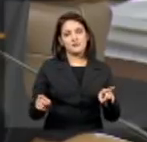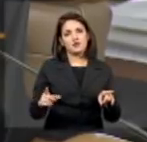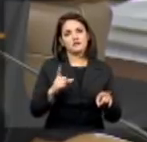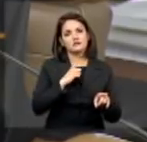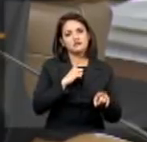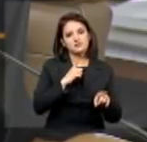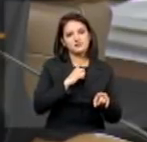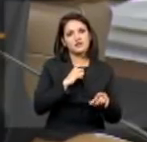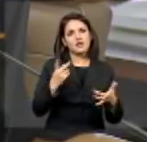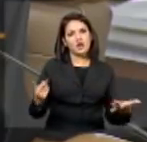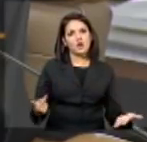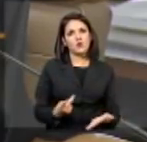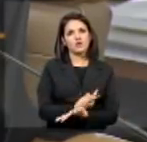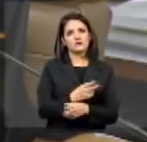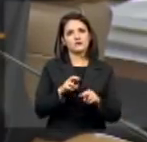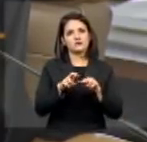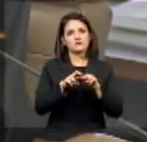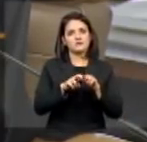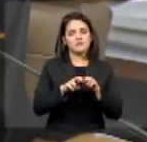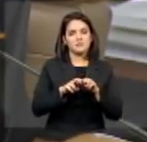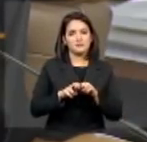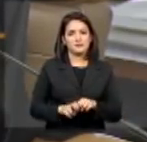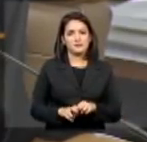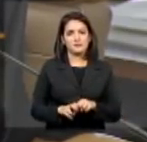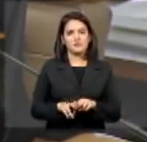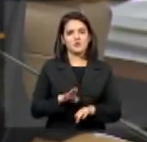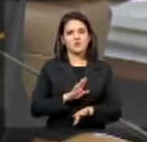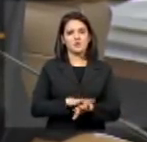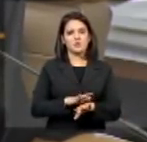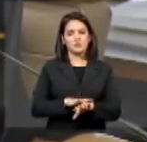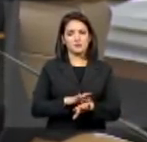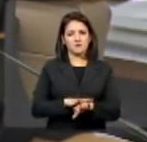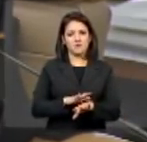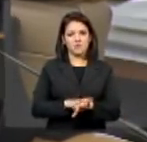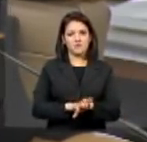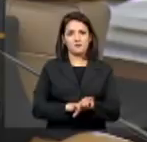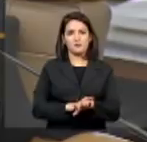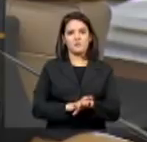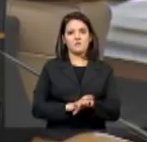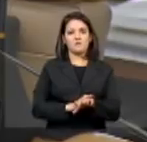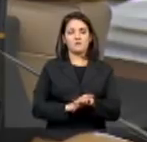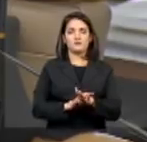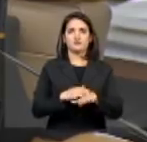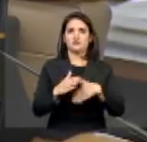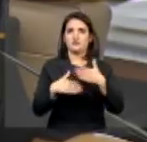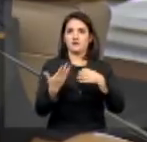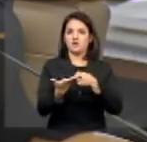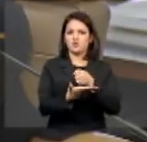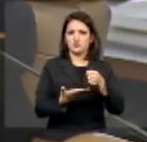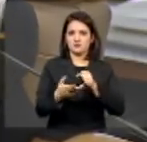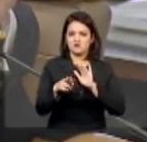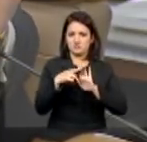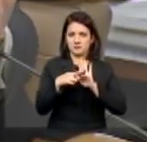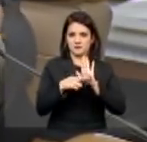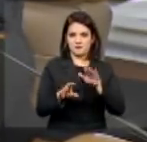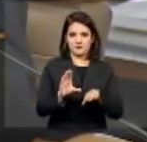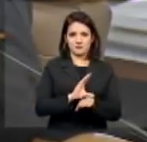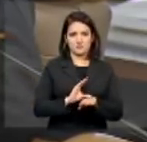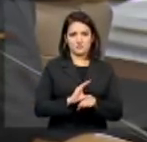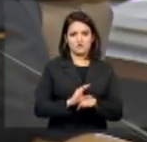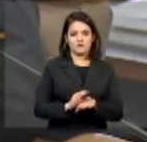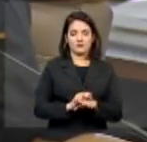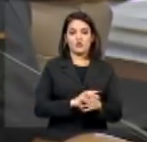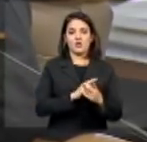de uma projeção direta e imediata da eficácia dos princípios e regras convencionais a outra